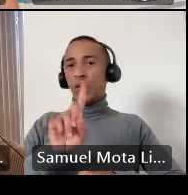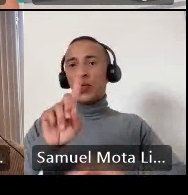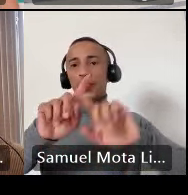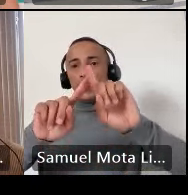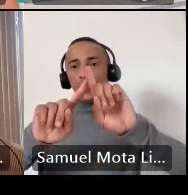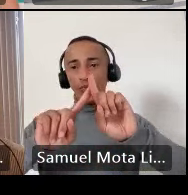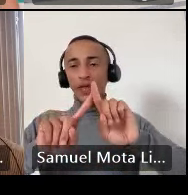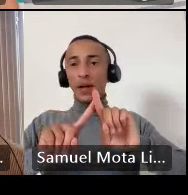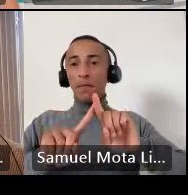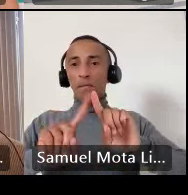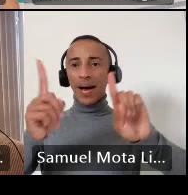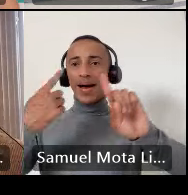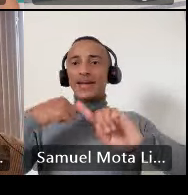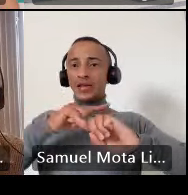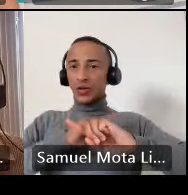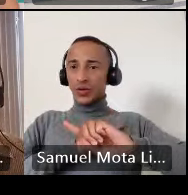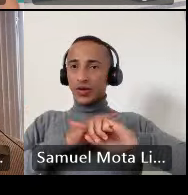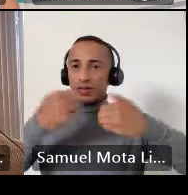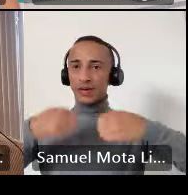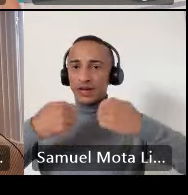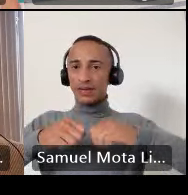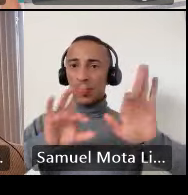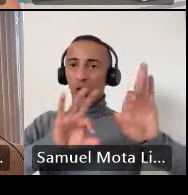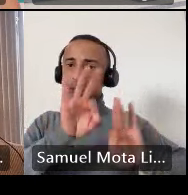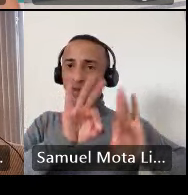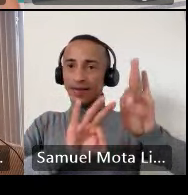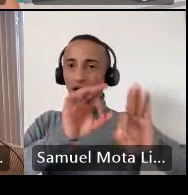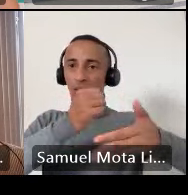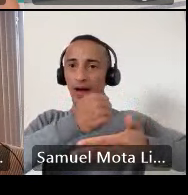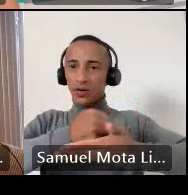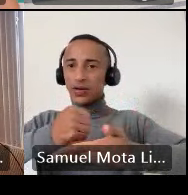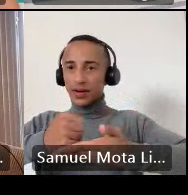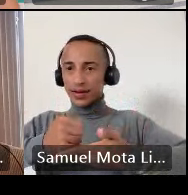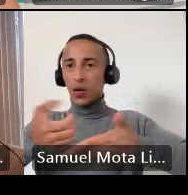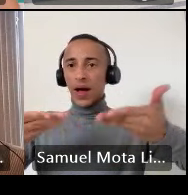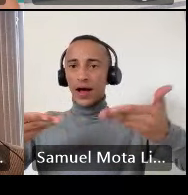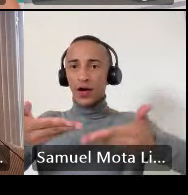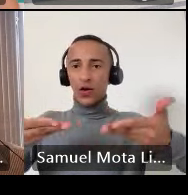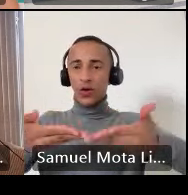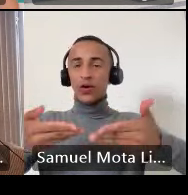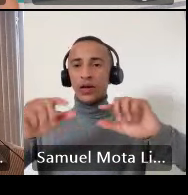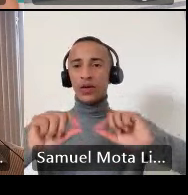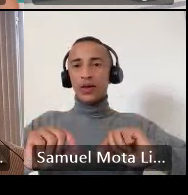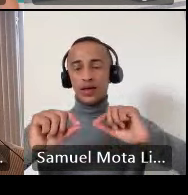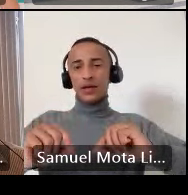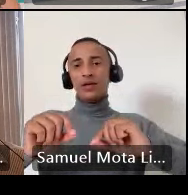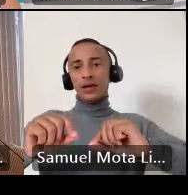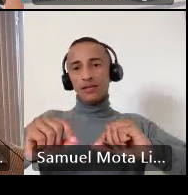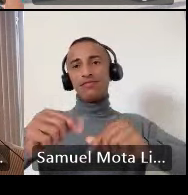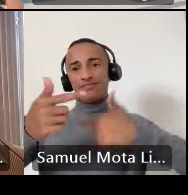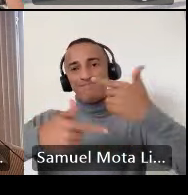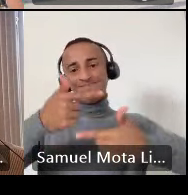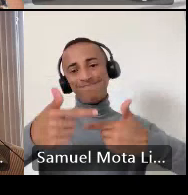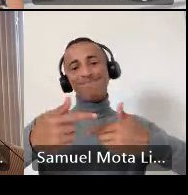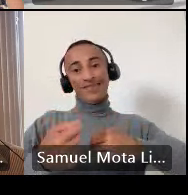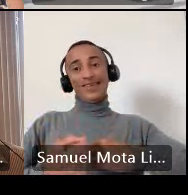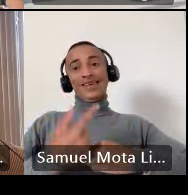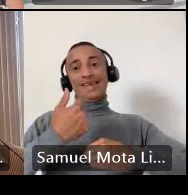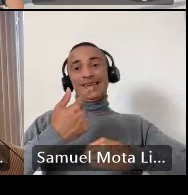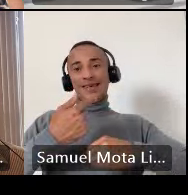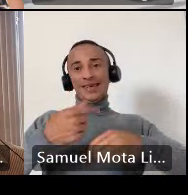mas a gente teve que fazer uma contratação e é essa é uma das das atividades que mais nos assusta enquanto gestores né e mas adotando